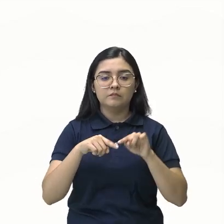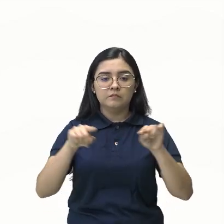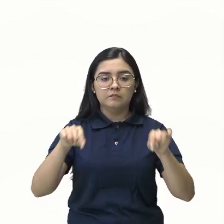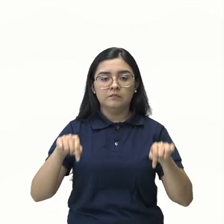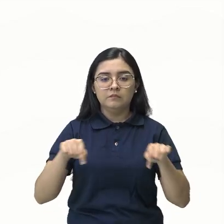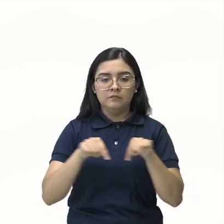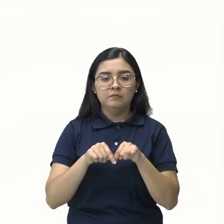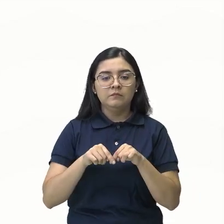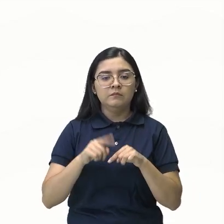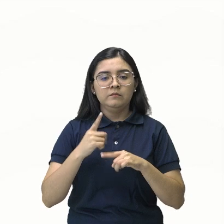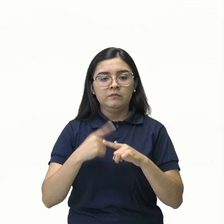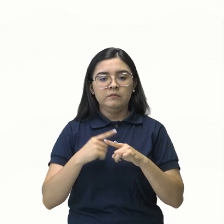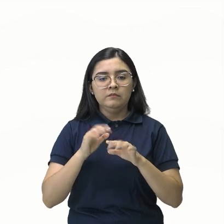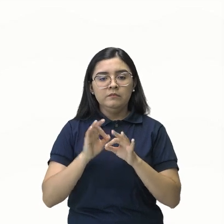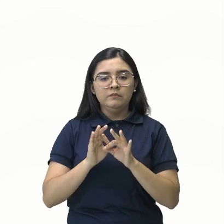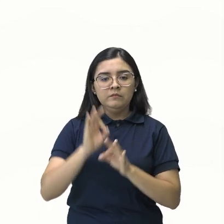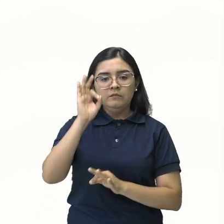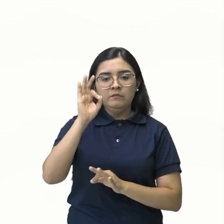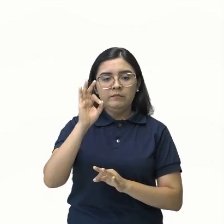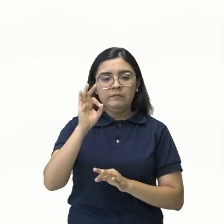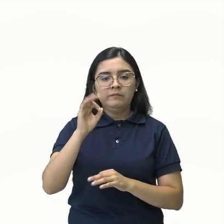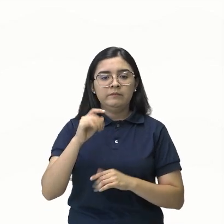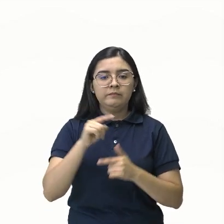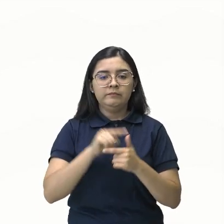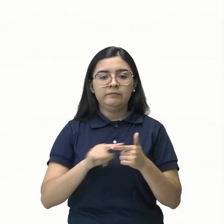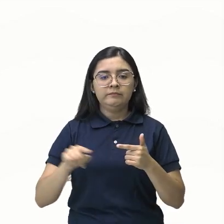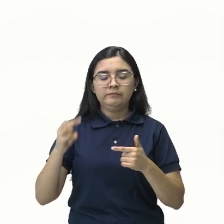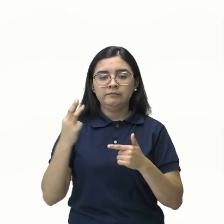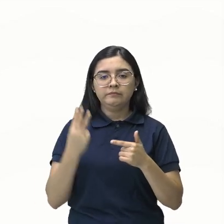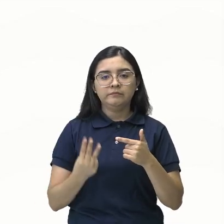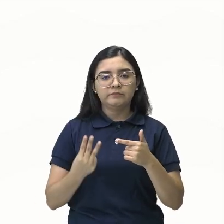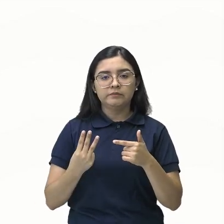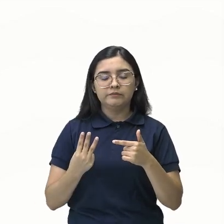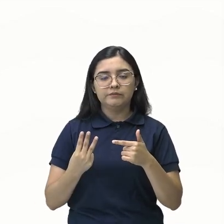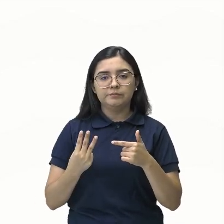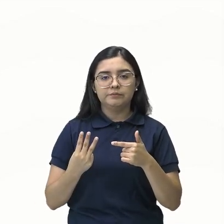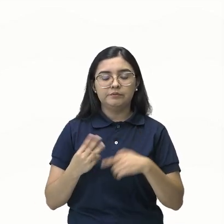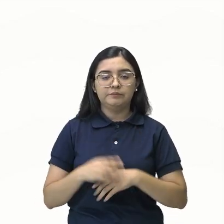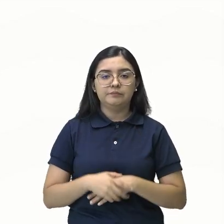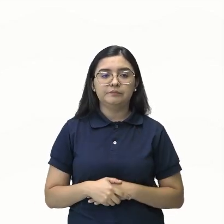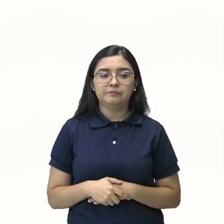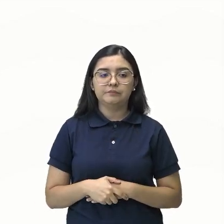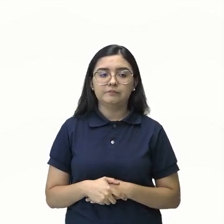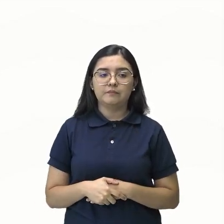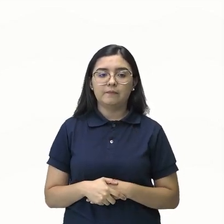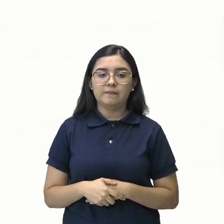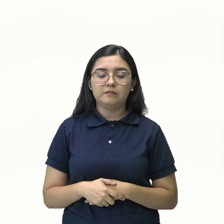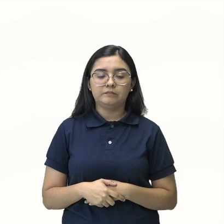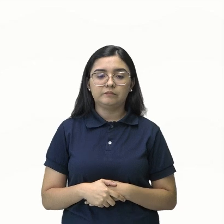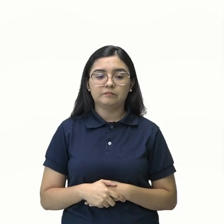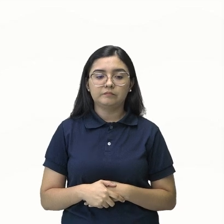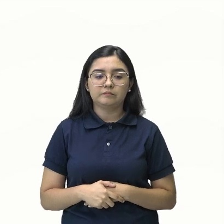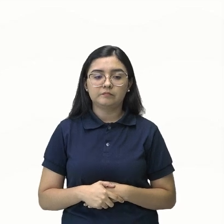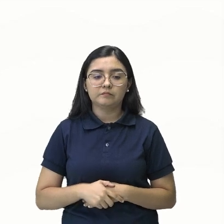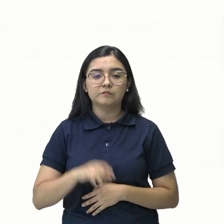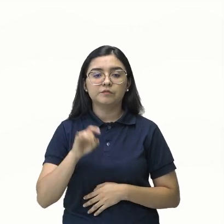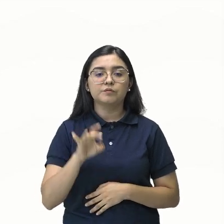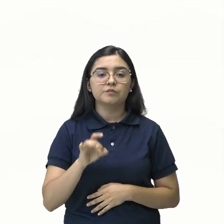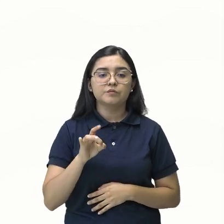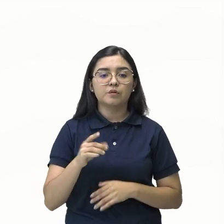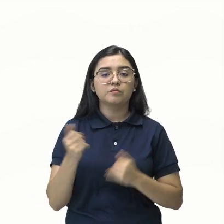Vezes a altura e dividido por 3, tá bom? Então, eu apenas